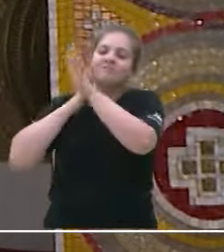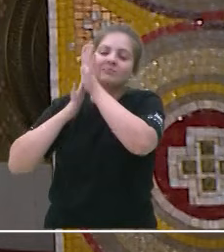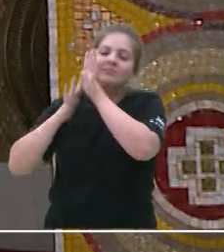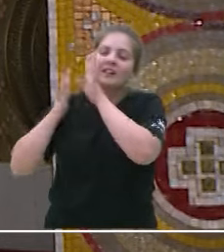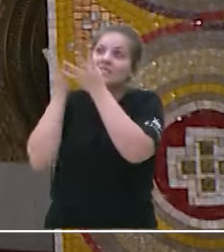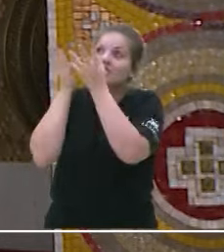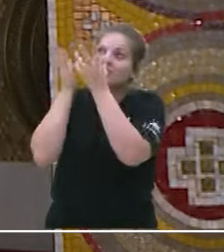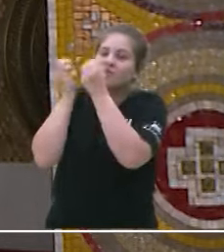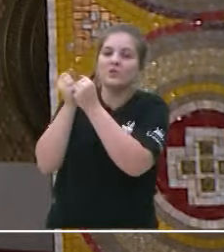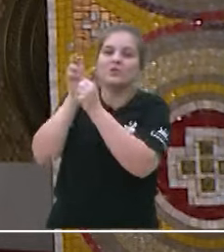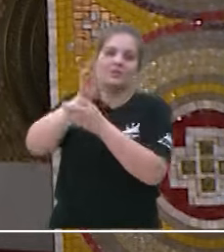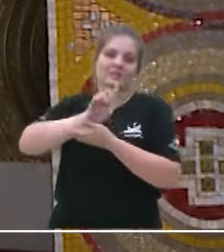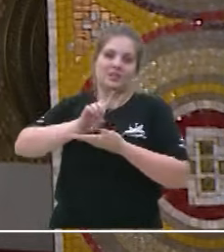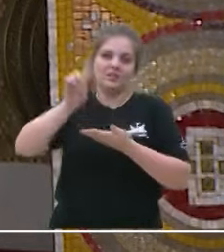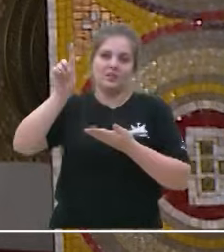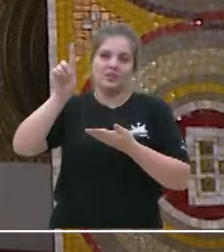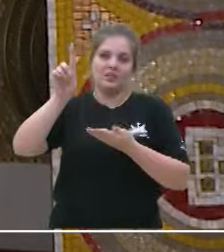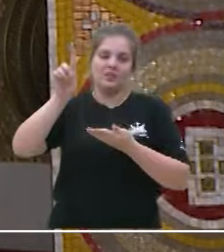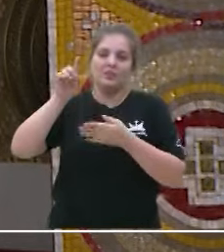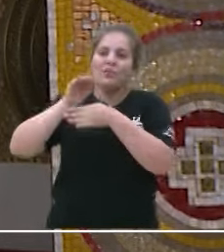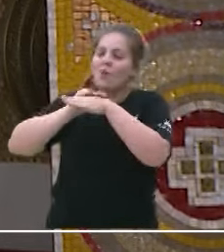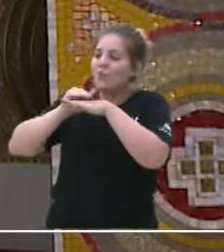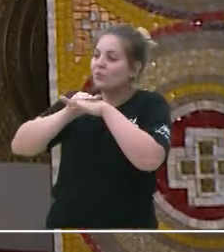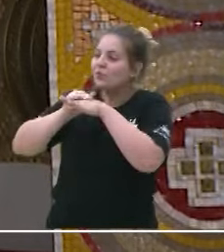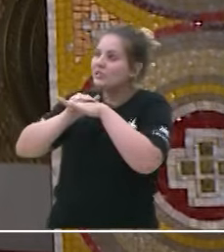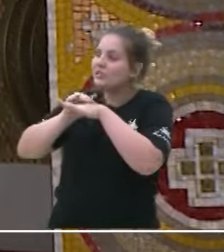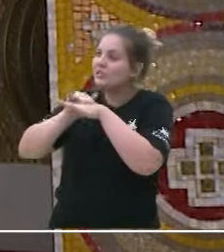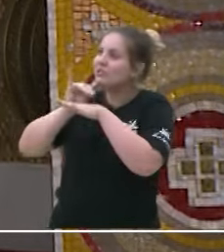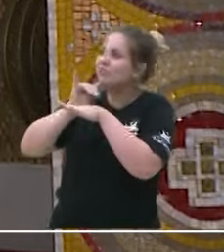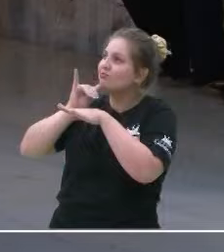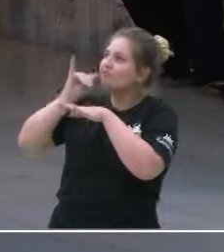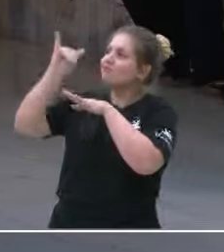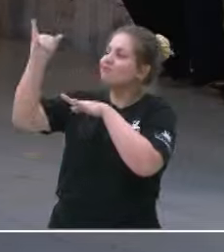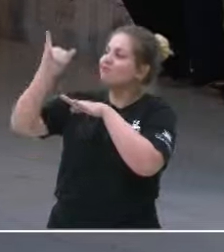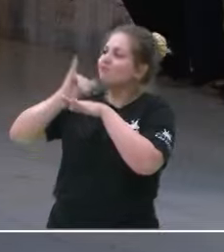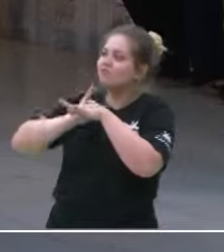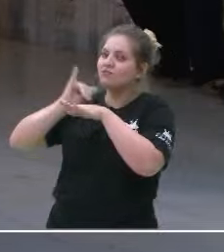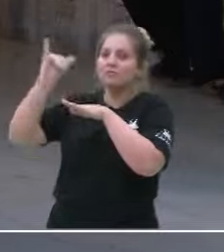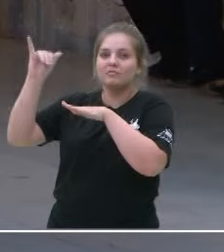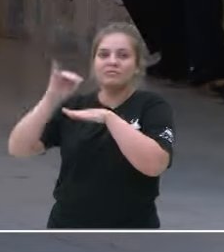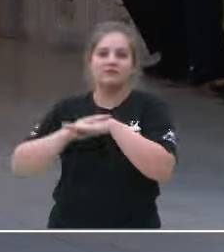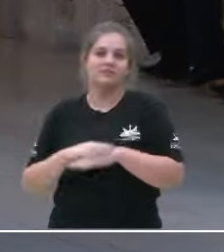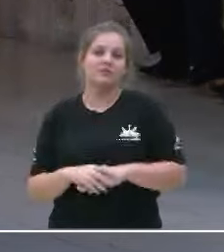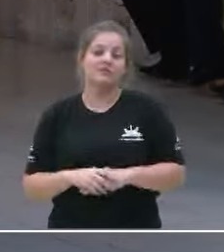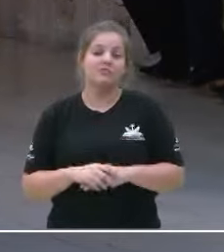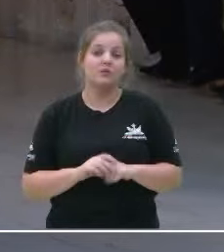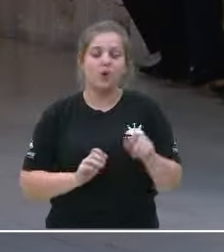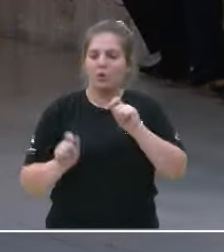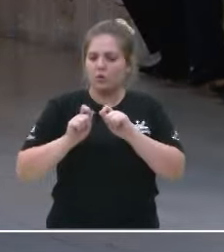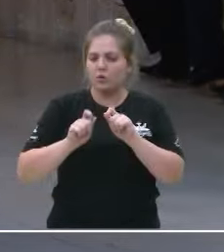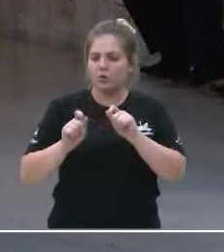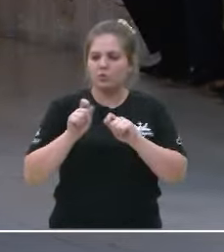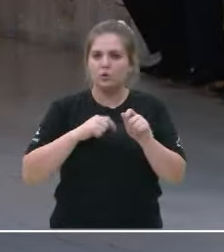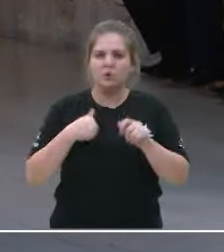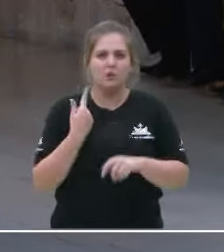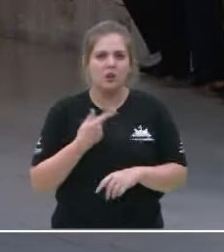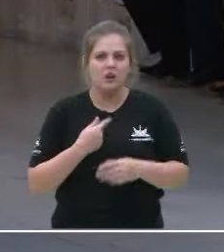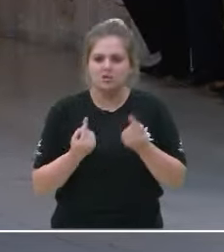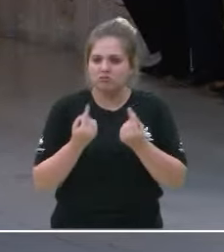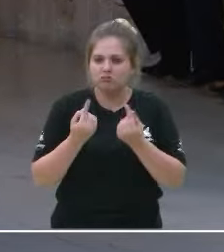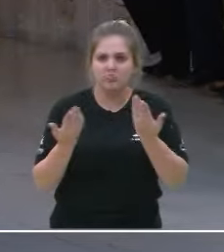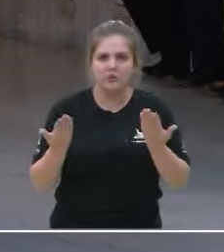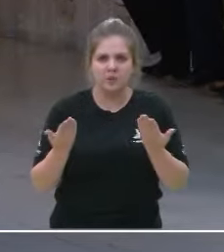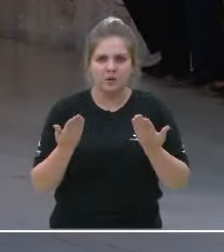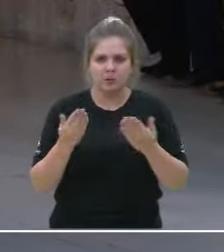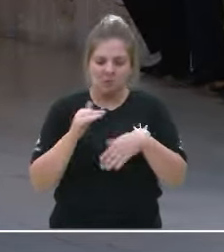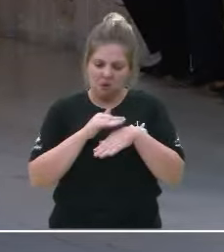feedback este diálogo como que nós estamos conversando com Deus como que